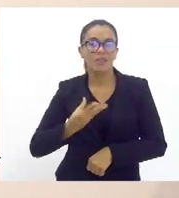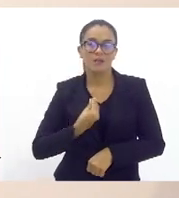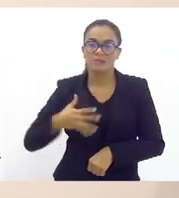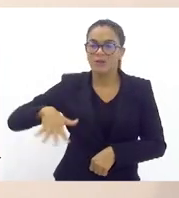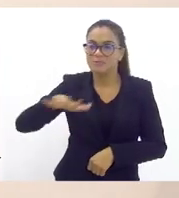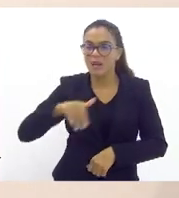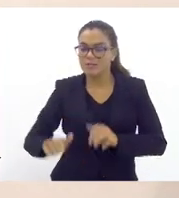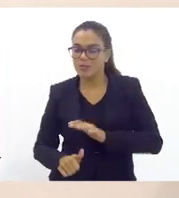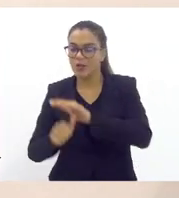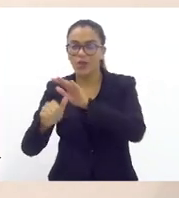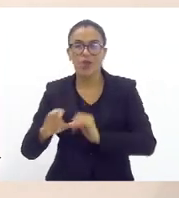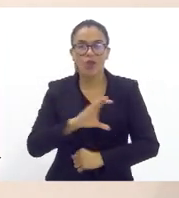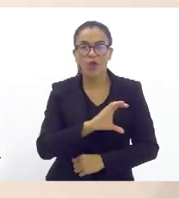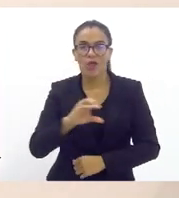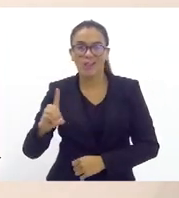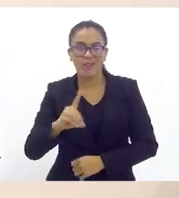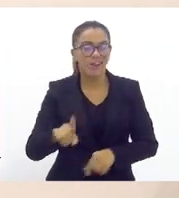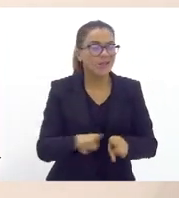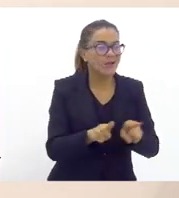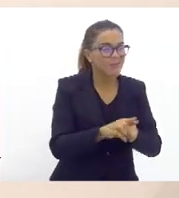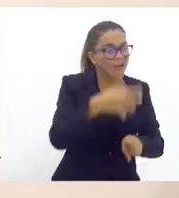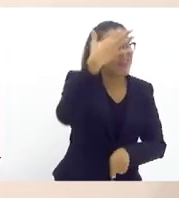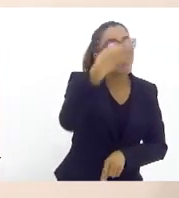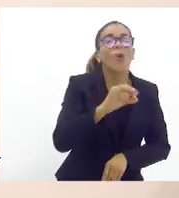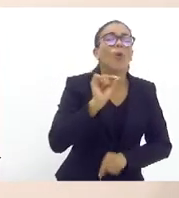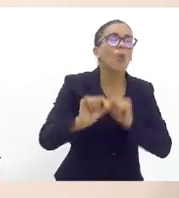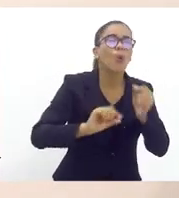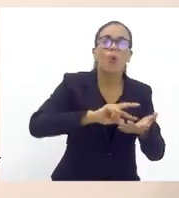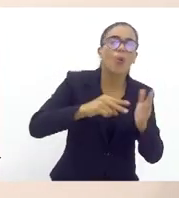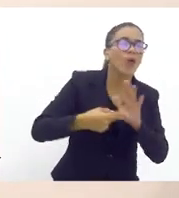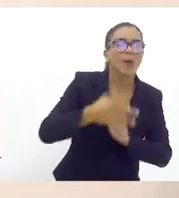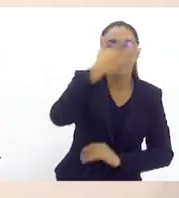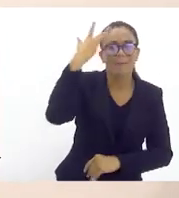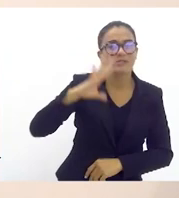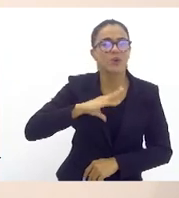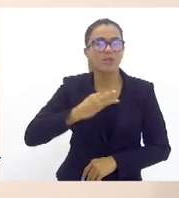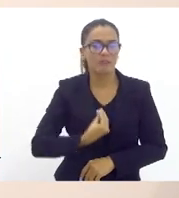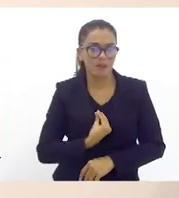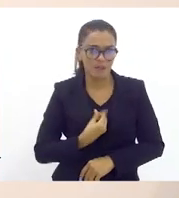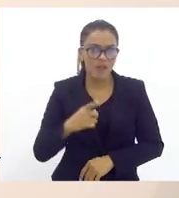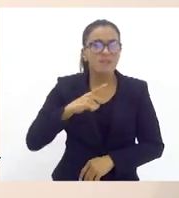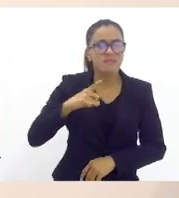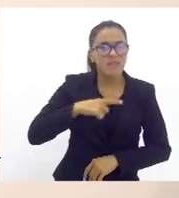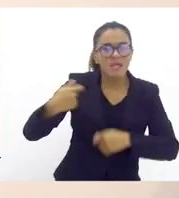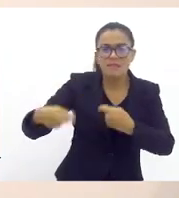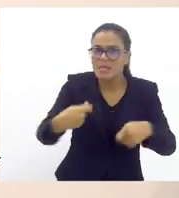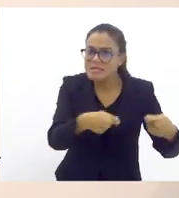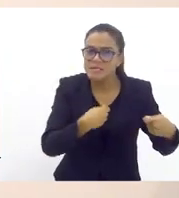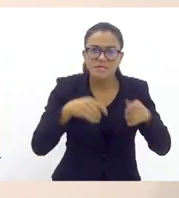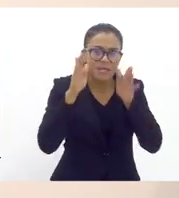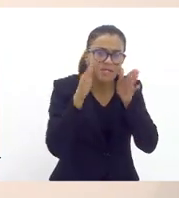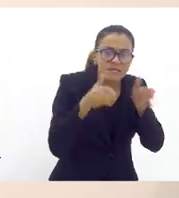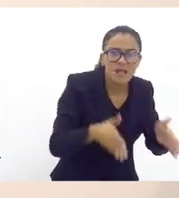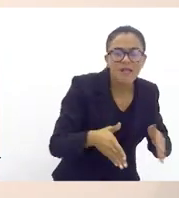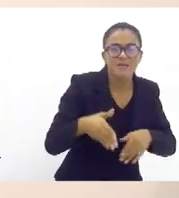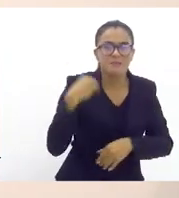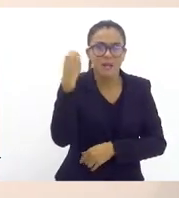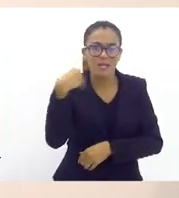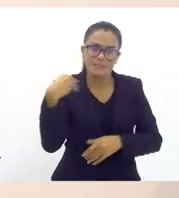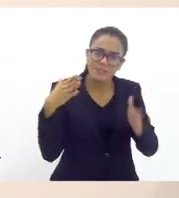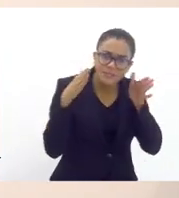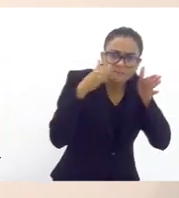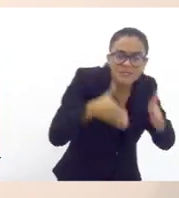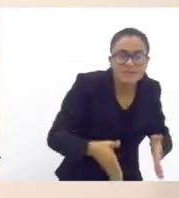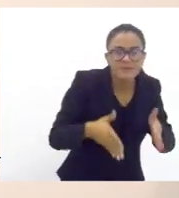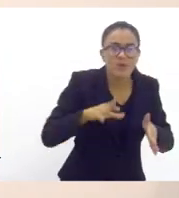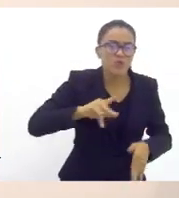coordenação, nos espaços de entendimento do que é uma pessoa trans. Uma pessoa trans tem demandas específicas, vivências específicas, e não dá para